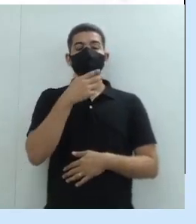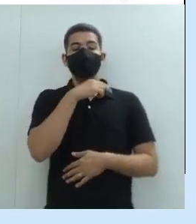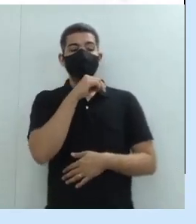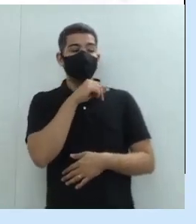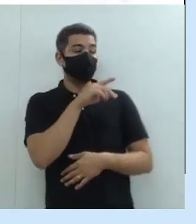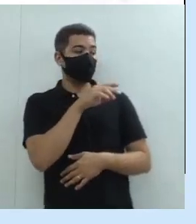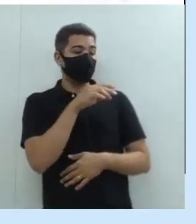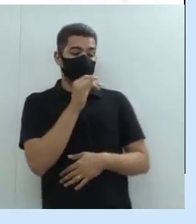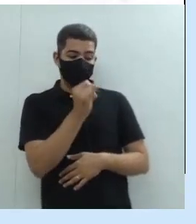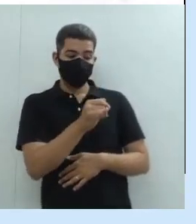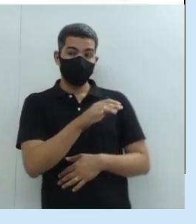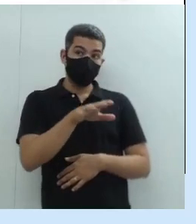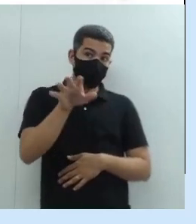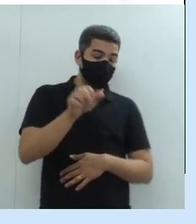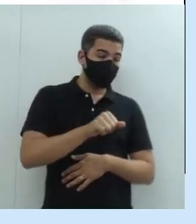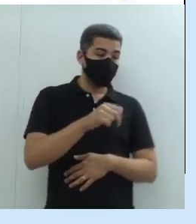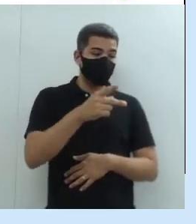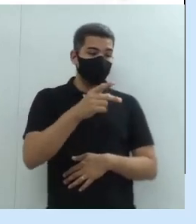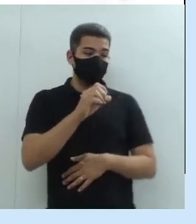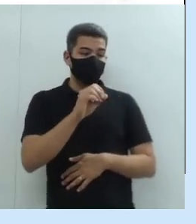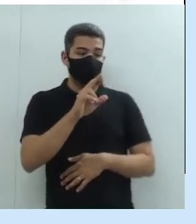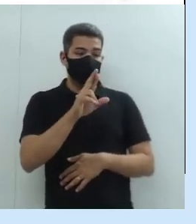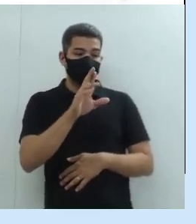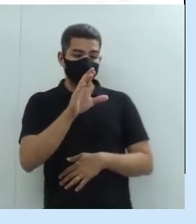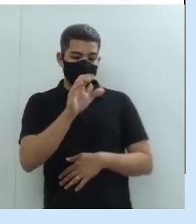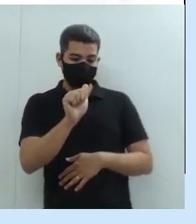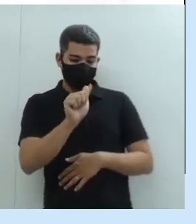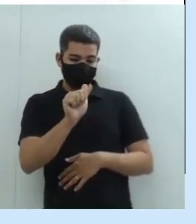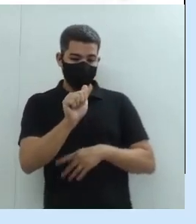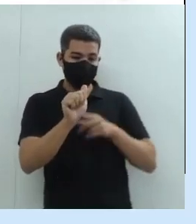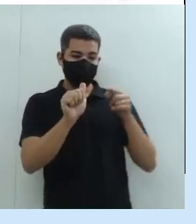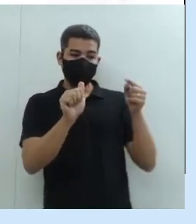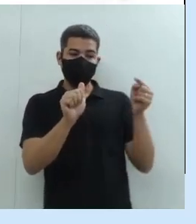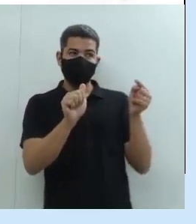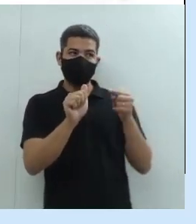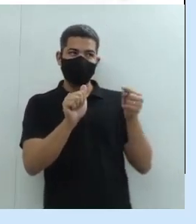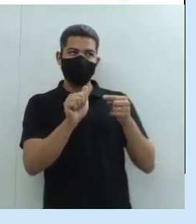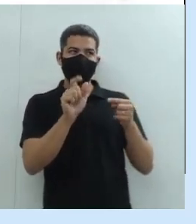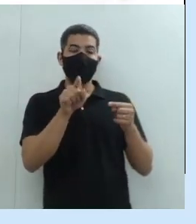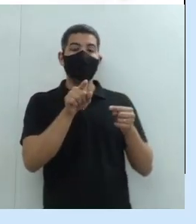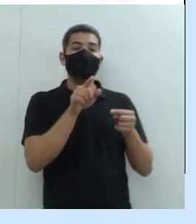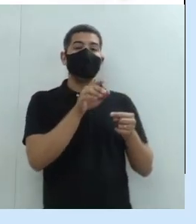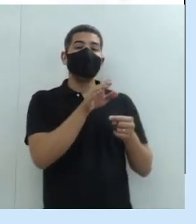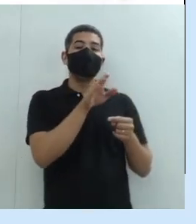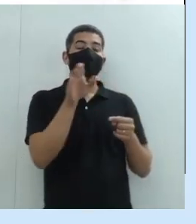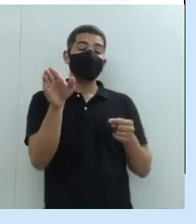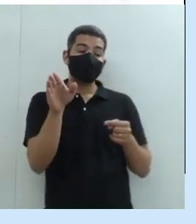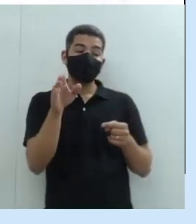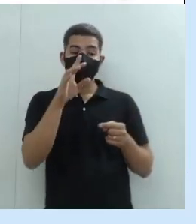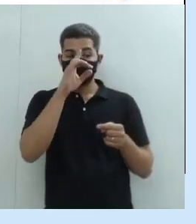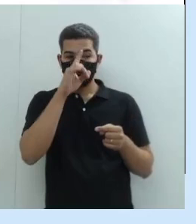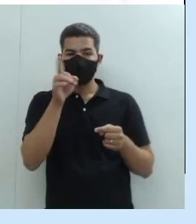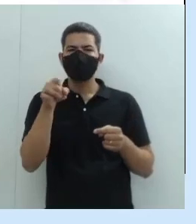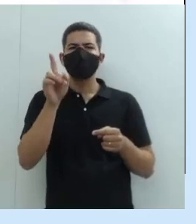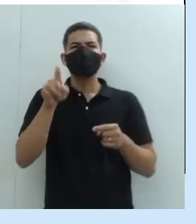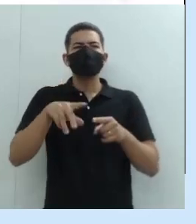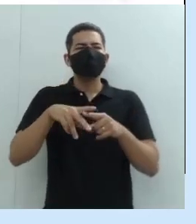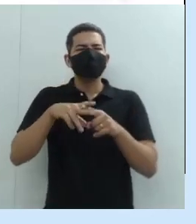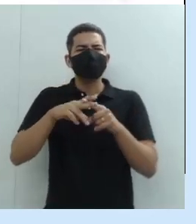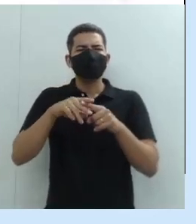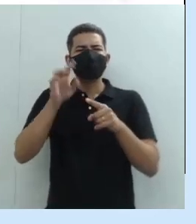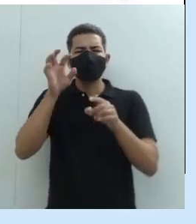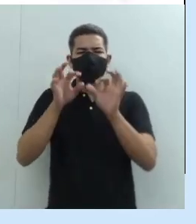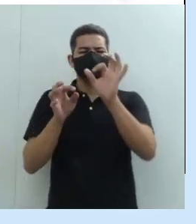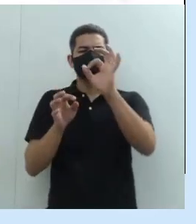ao filho: vá buscar a porca, ele fala para que o filho vá pegar uma ferramenta,